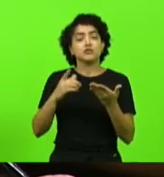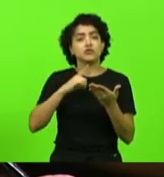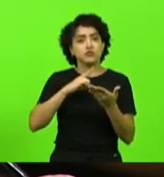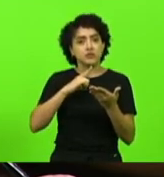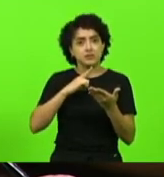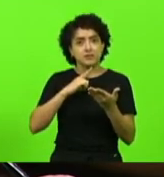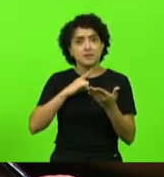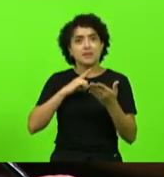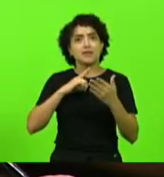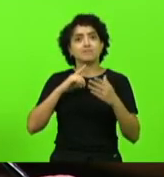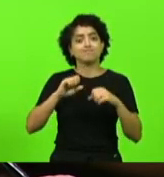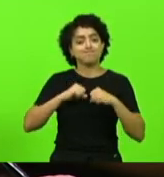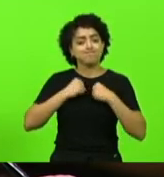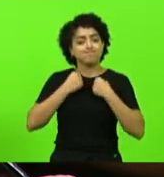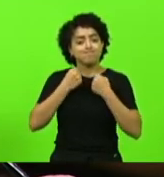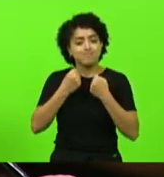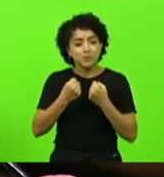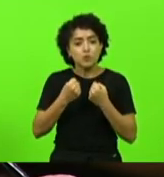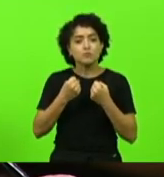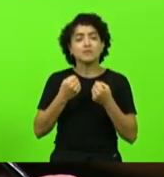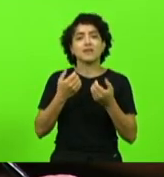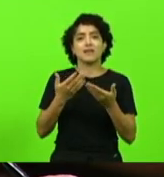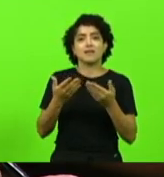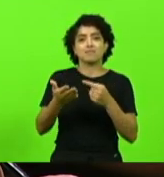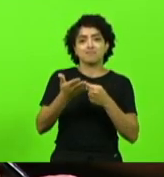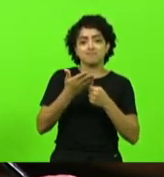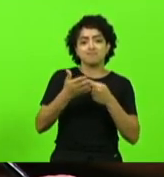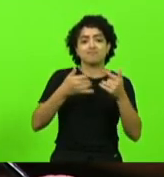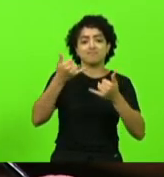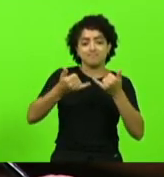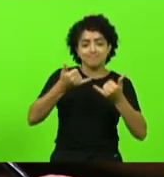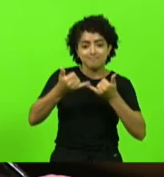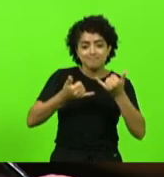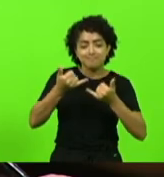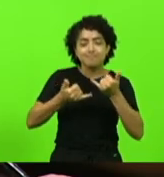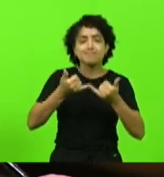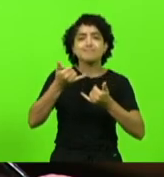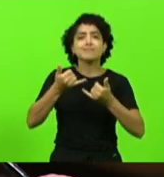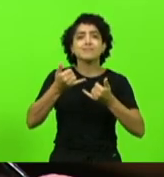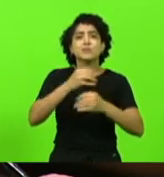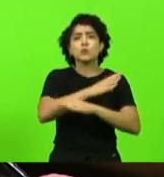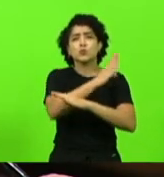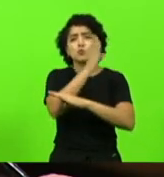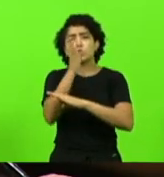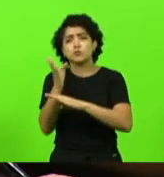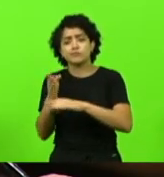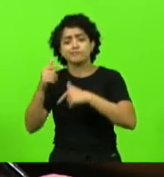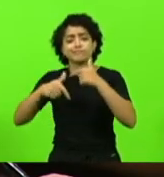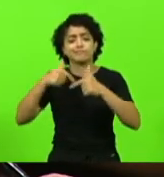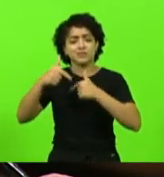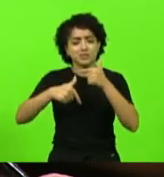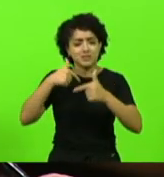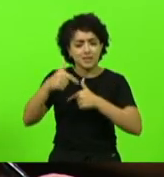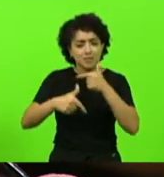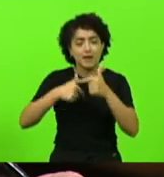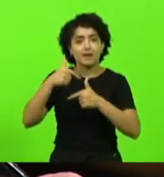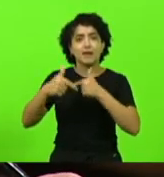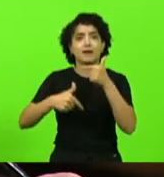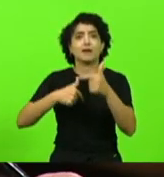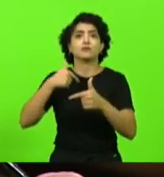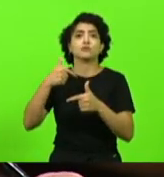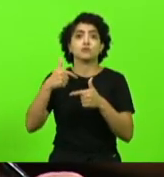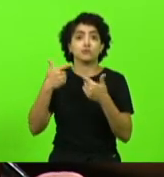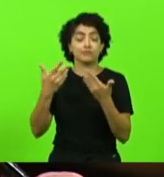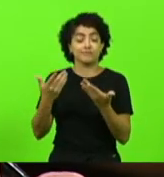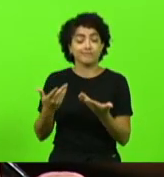para comigo brincar depois de ter trabalhado, depois de um dia longo, muito mais extenso do que seria o